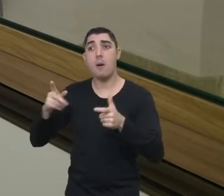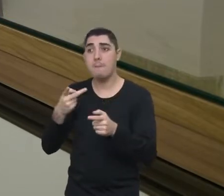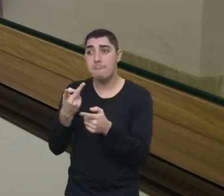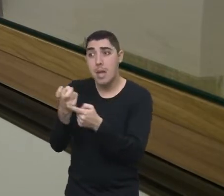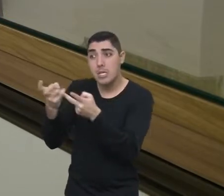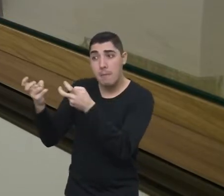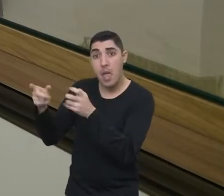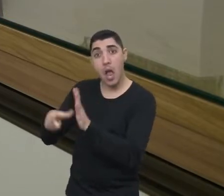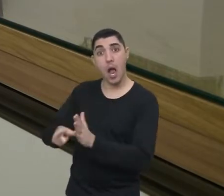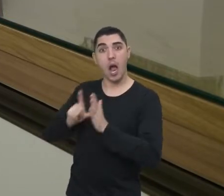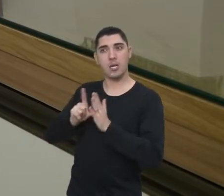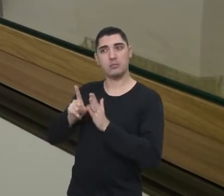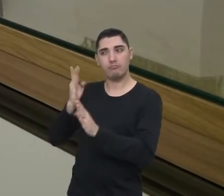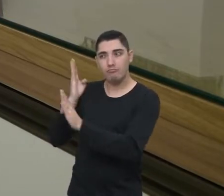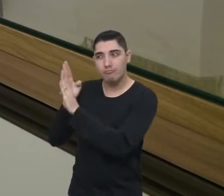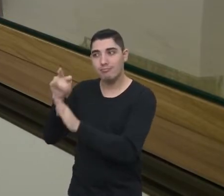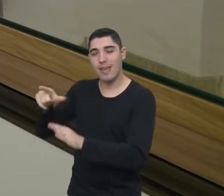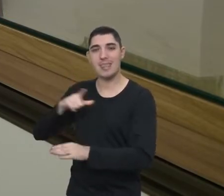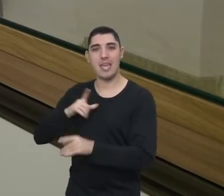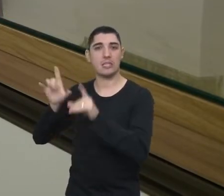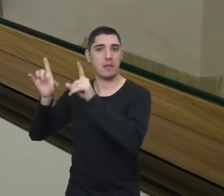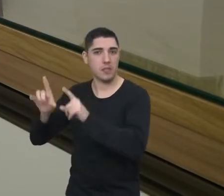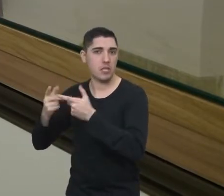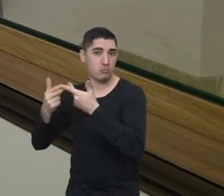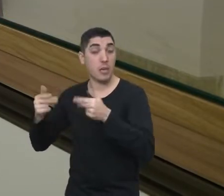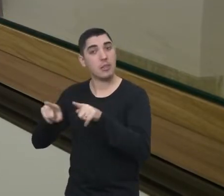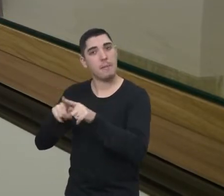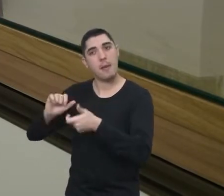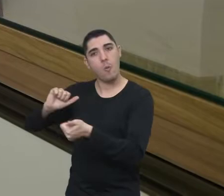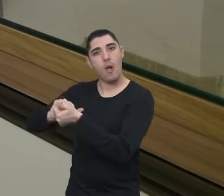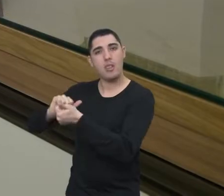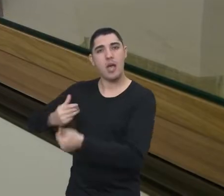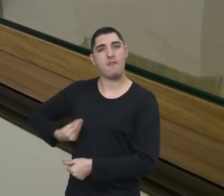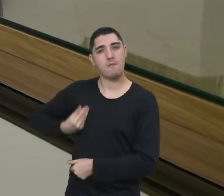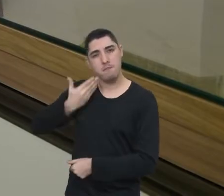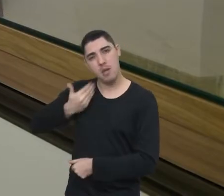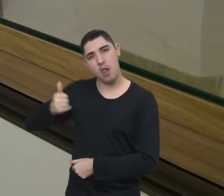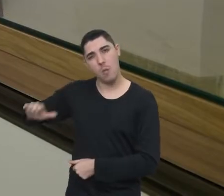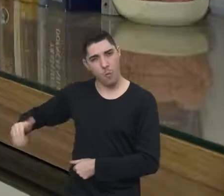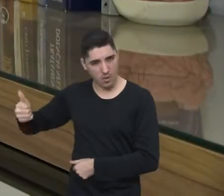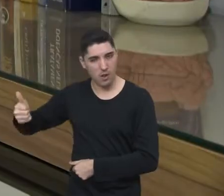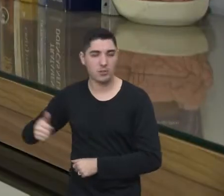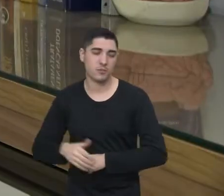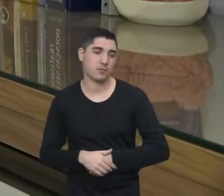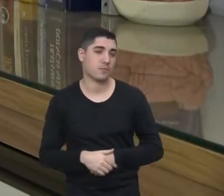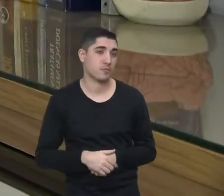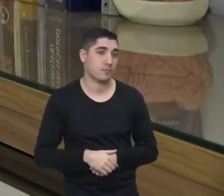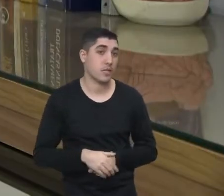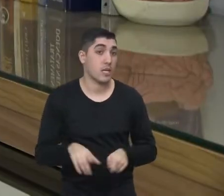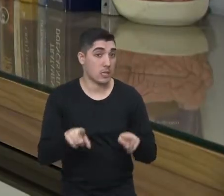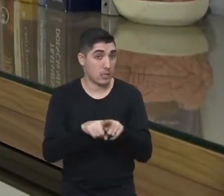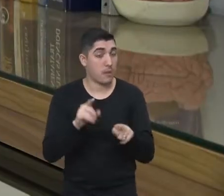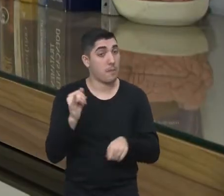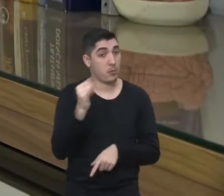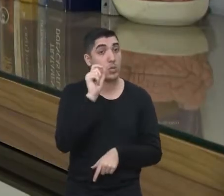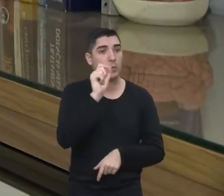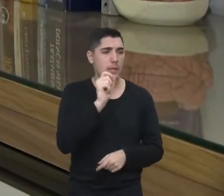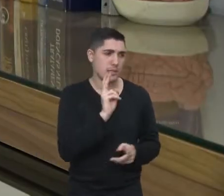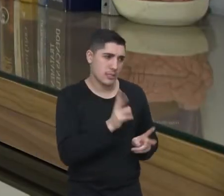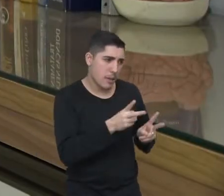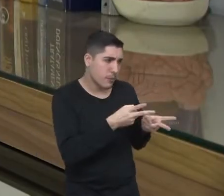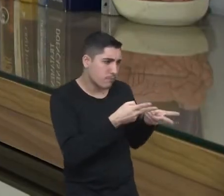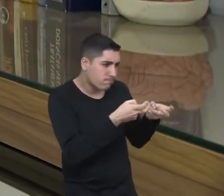diagnóstico precoce, possibilitando maior qualidade de vida à população com deficiência. Sempre é importante a